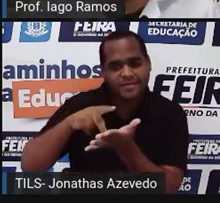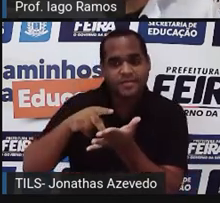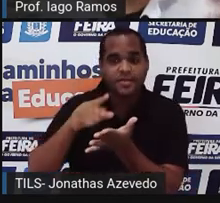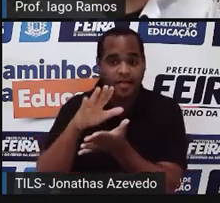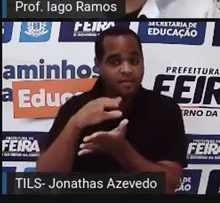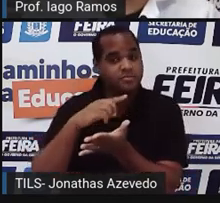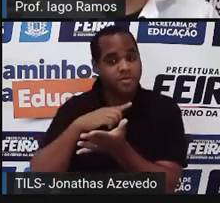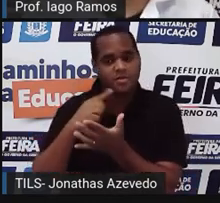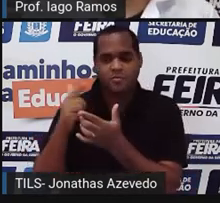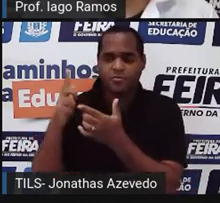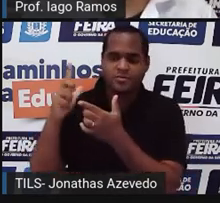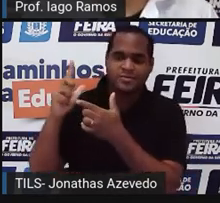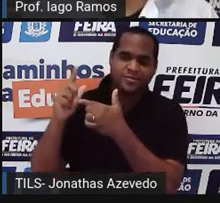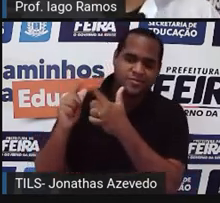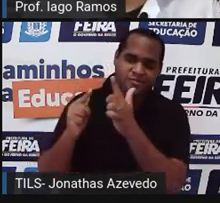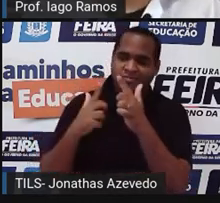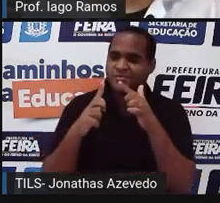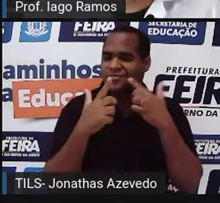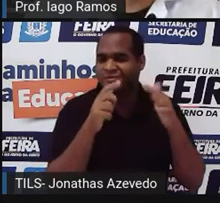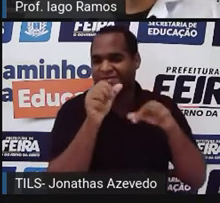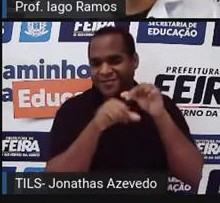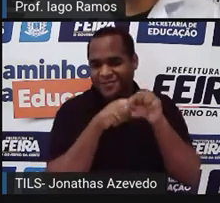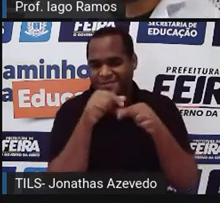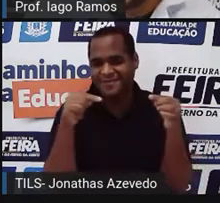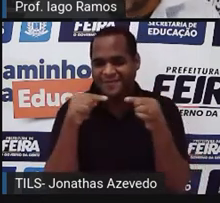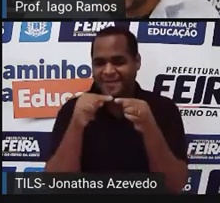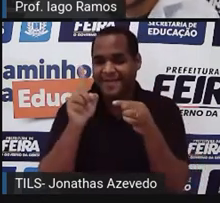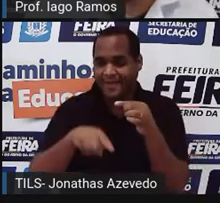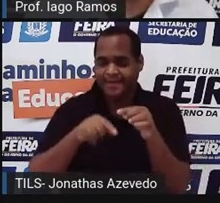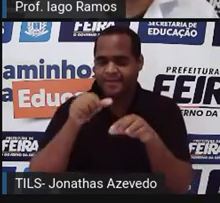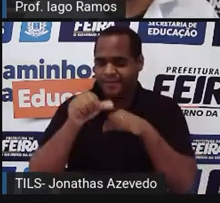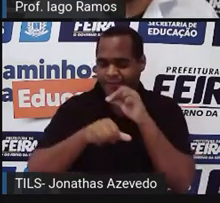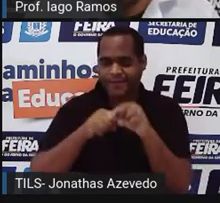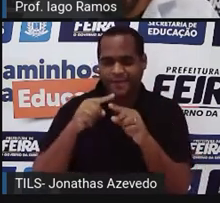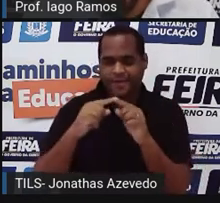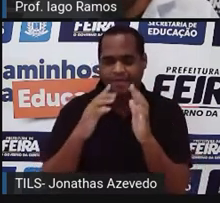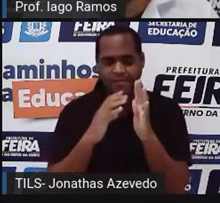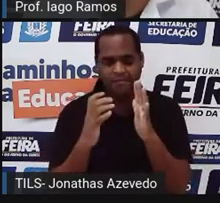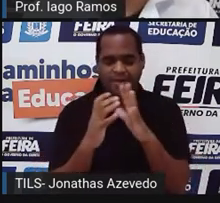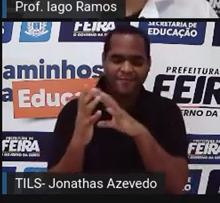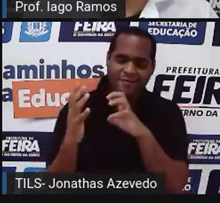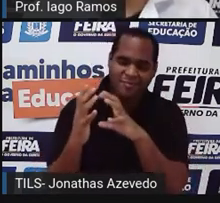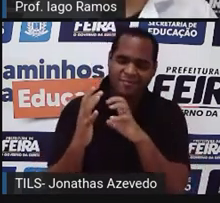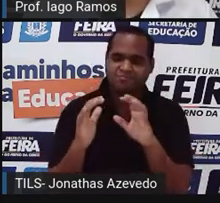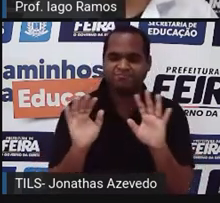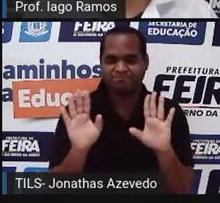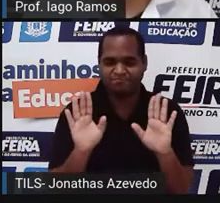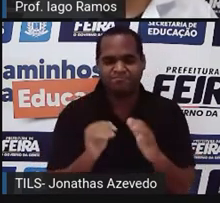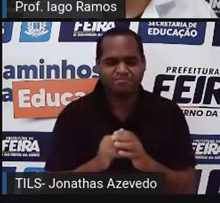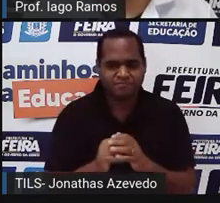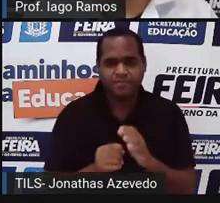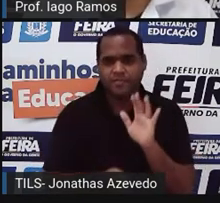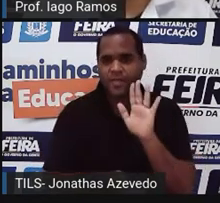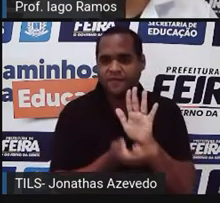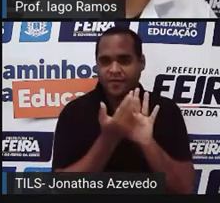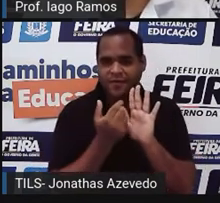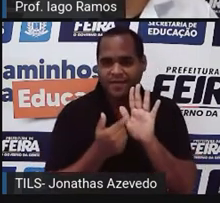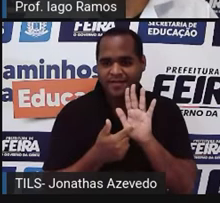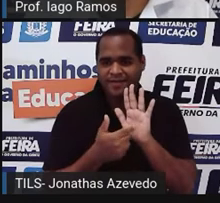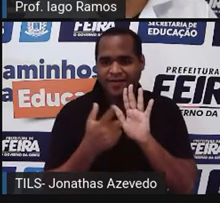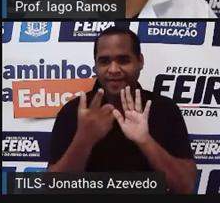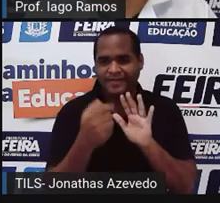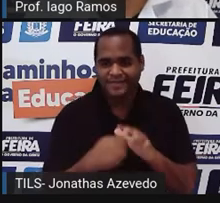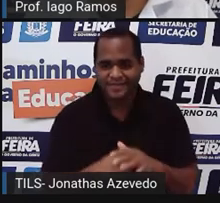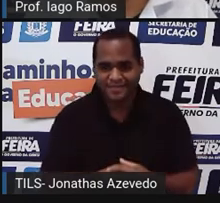fazer outra transformação que não seja a reflexão, tá bom? Então a figura vai ser essa daqui, ó.